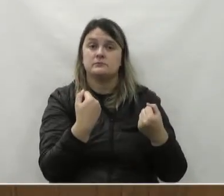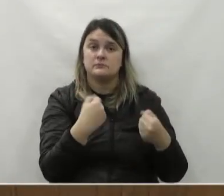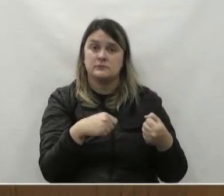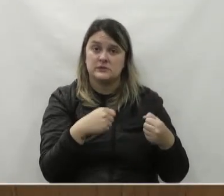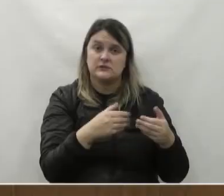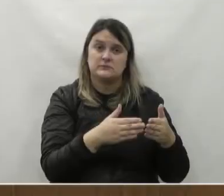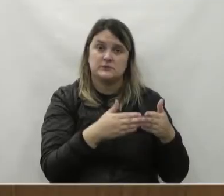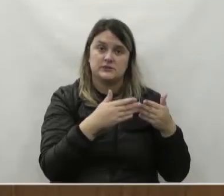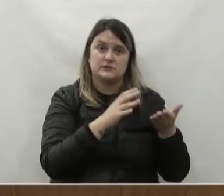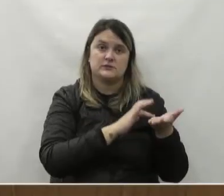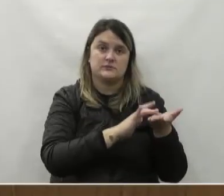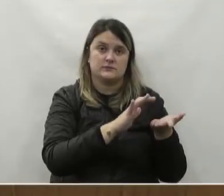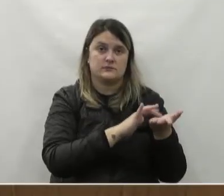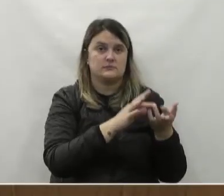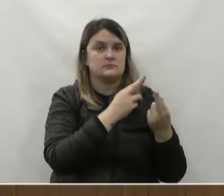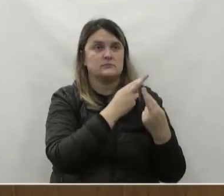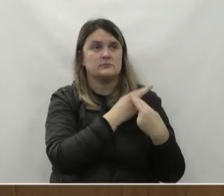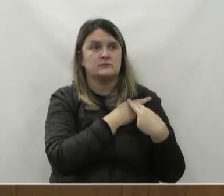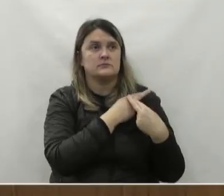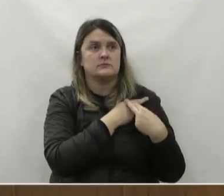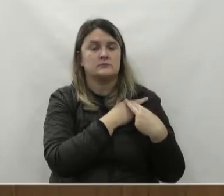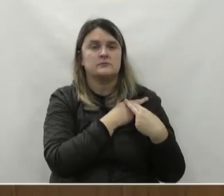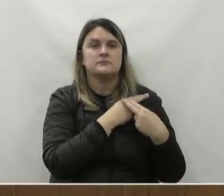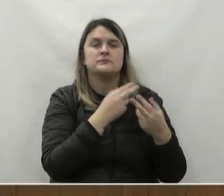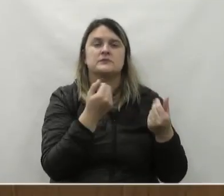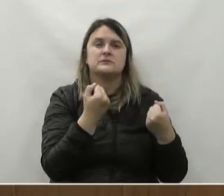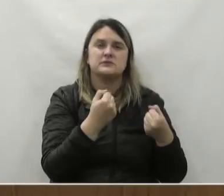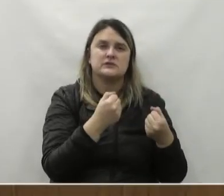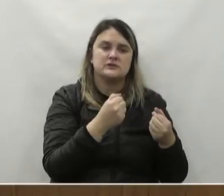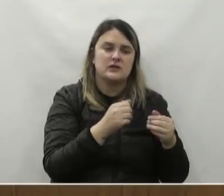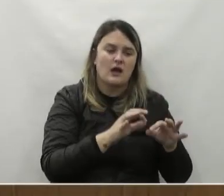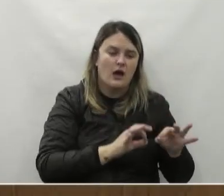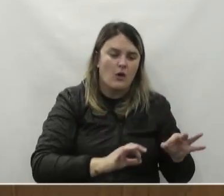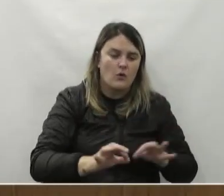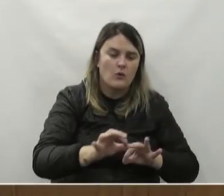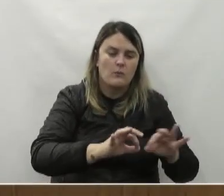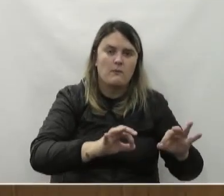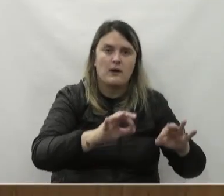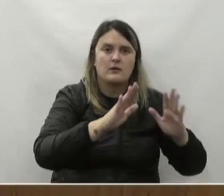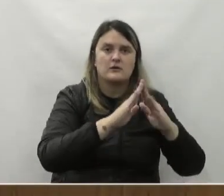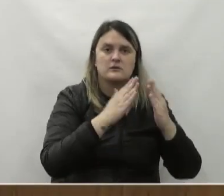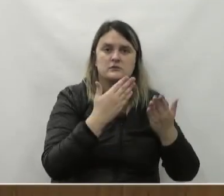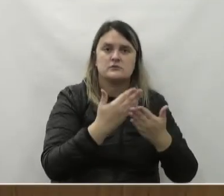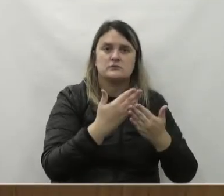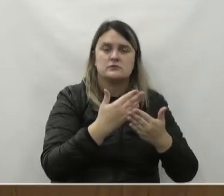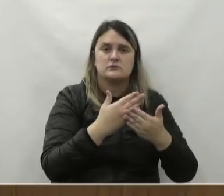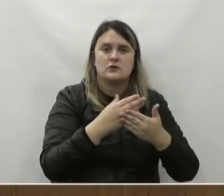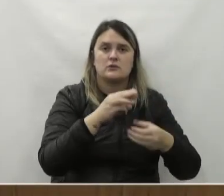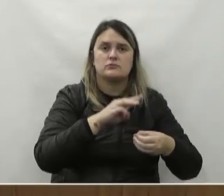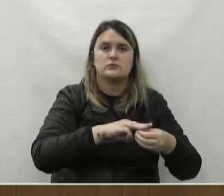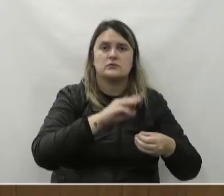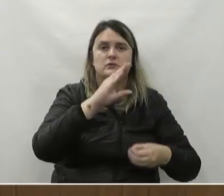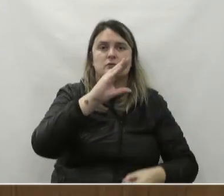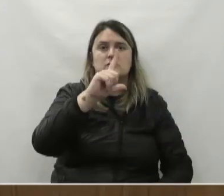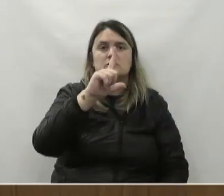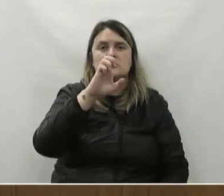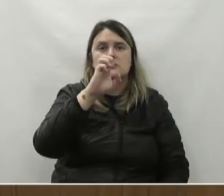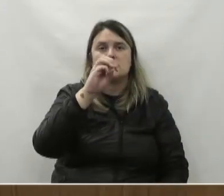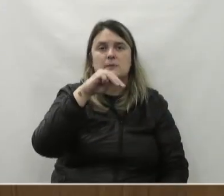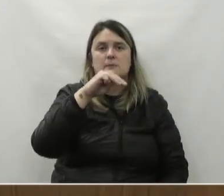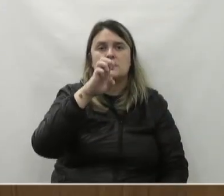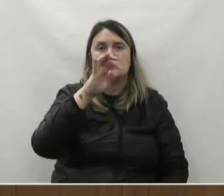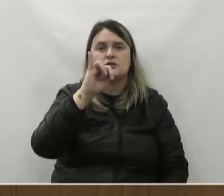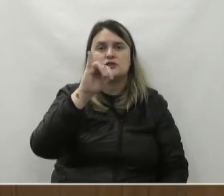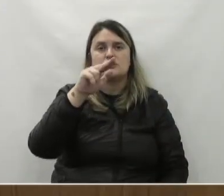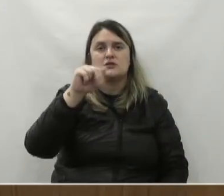da secretaria competente, providencie a recuperação do piso do pátio da Escola Municipal Clementina Lona Costa,